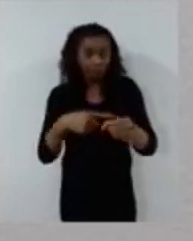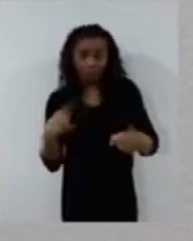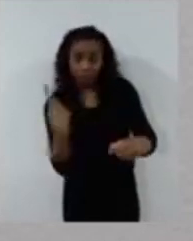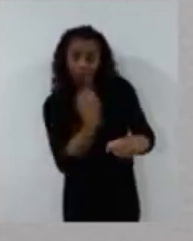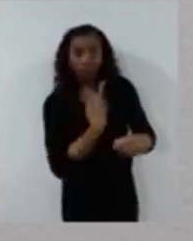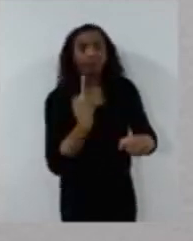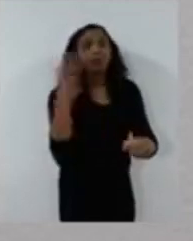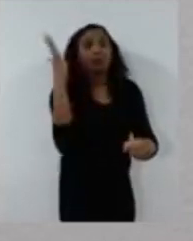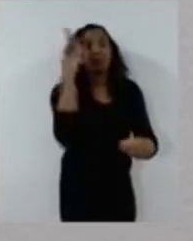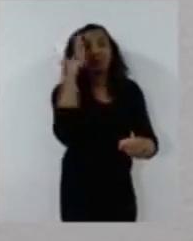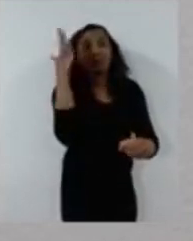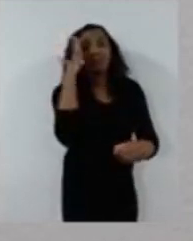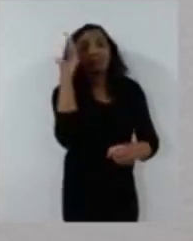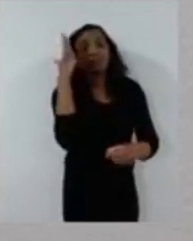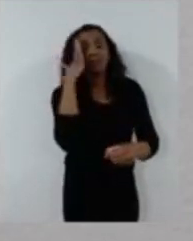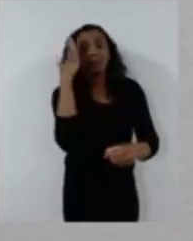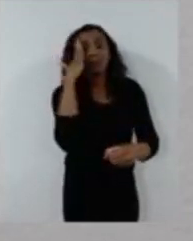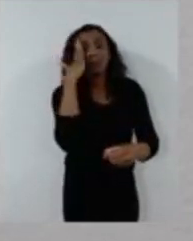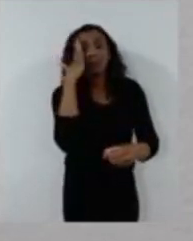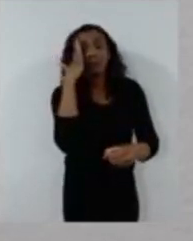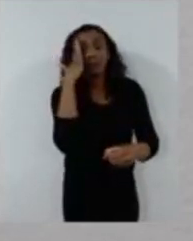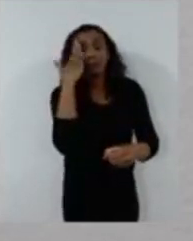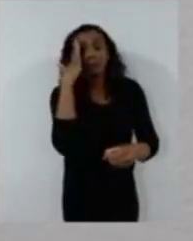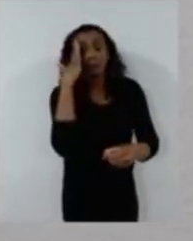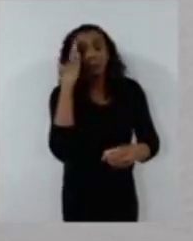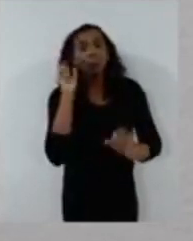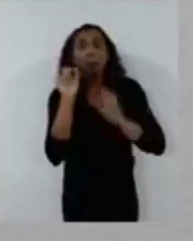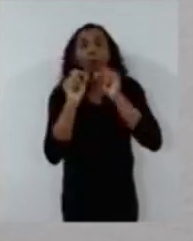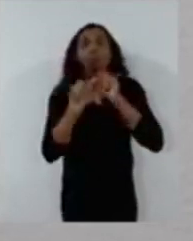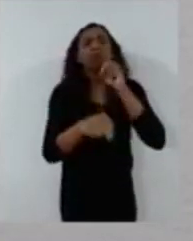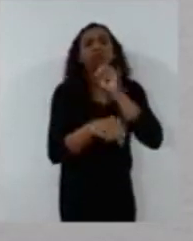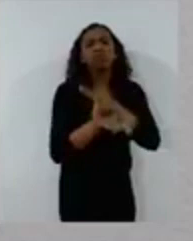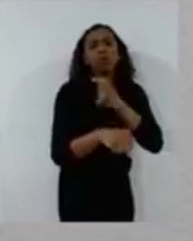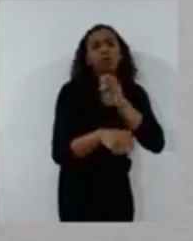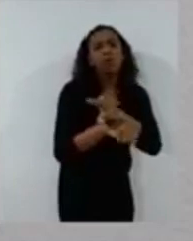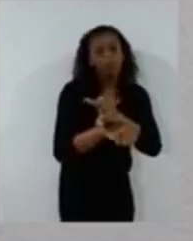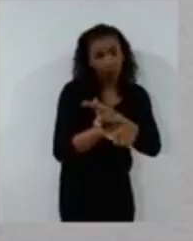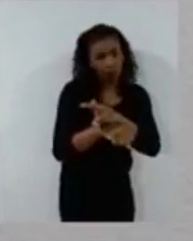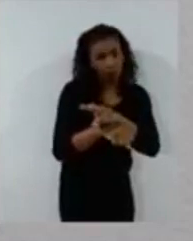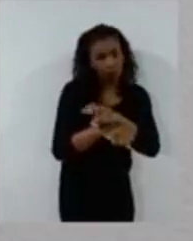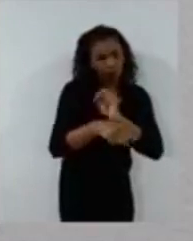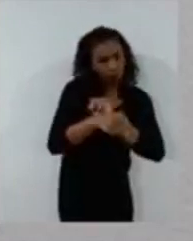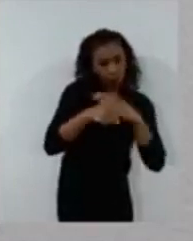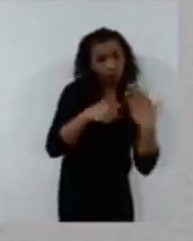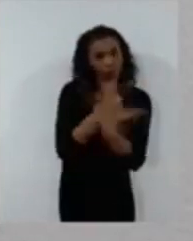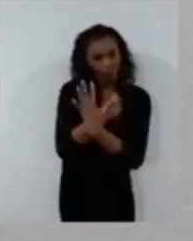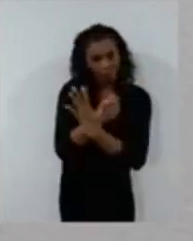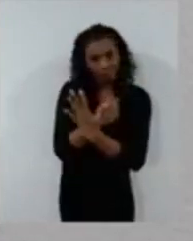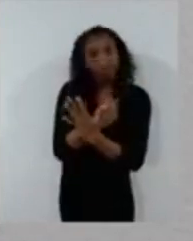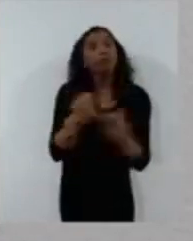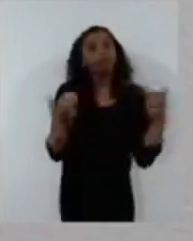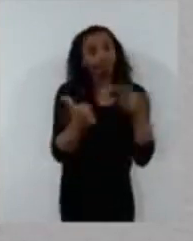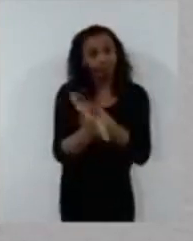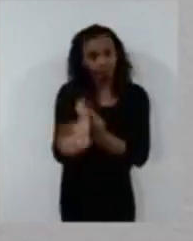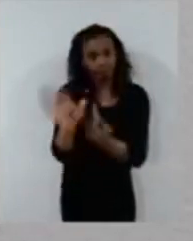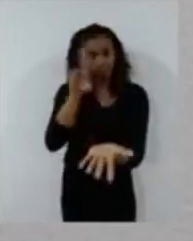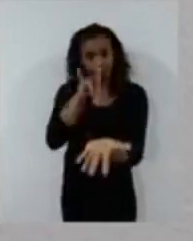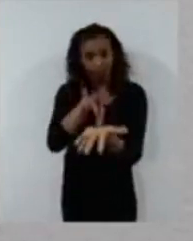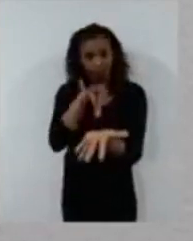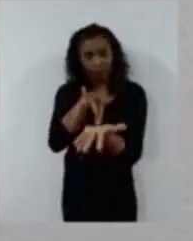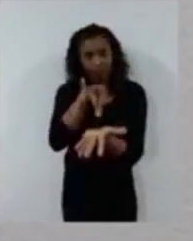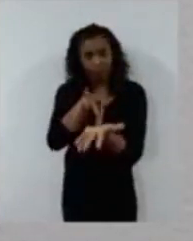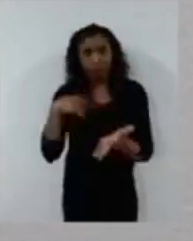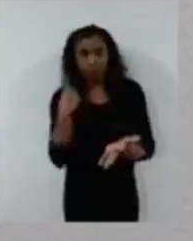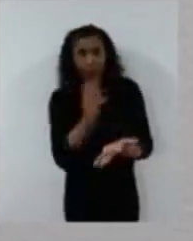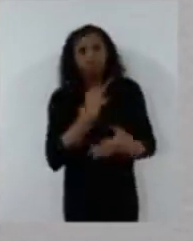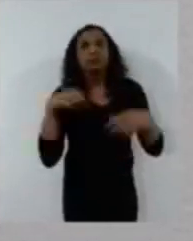entendendo que o vírus, a entrada do vírus, é uma realidade,